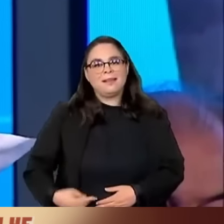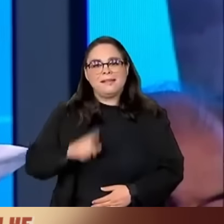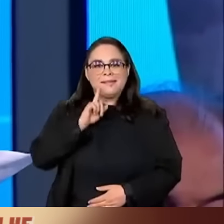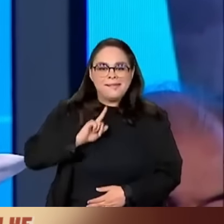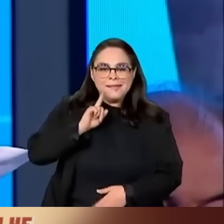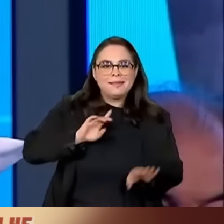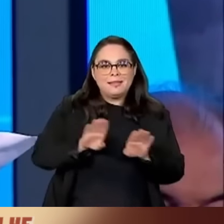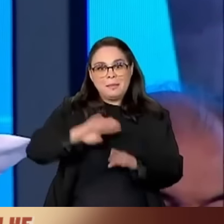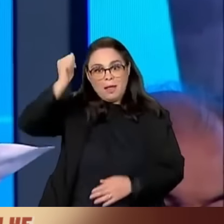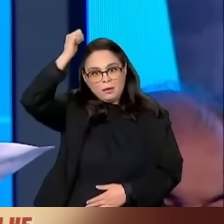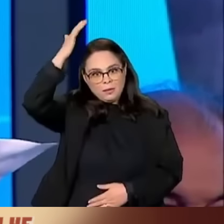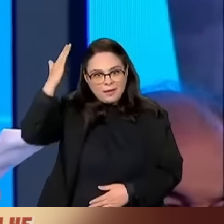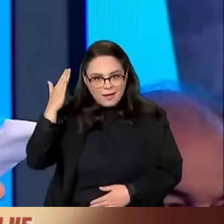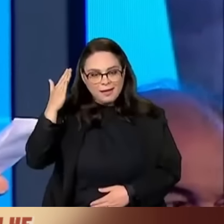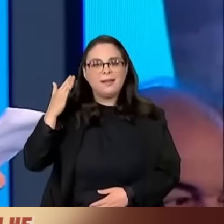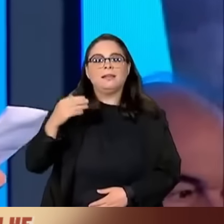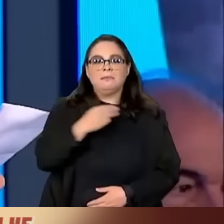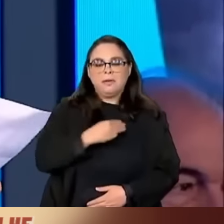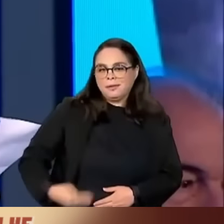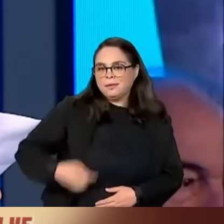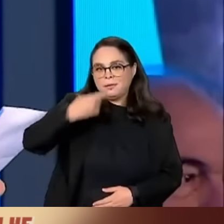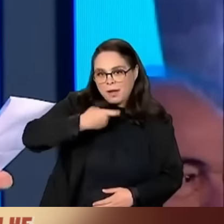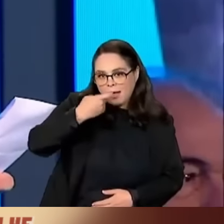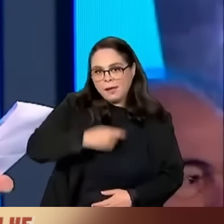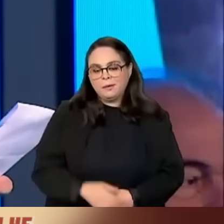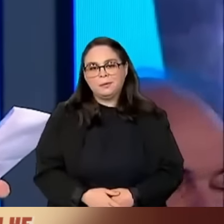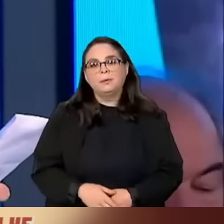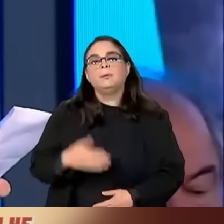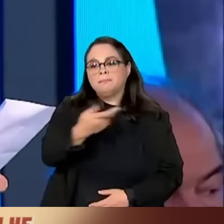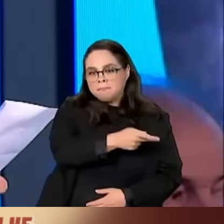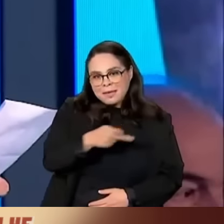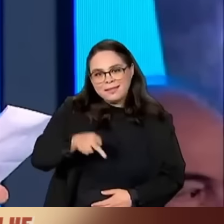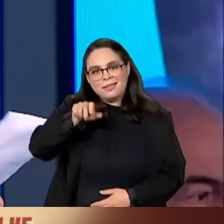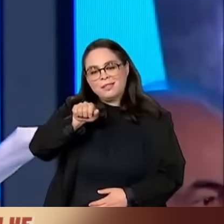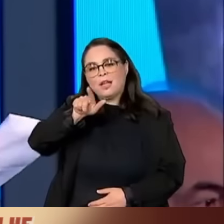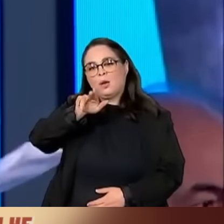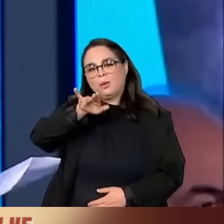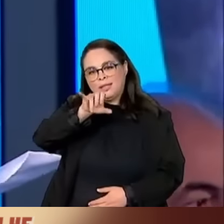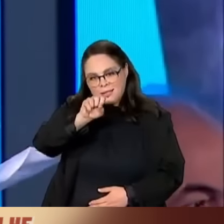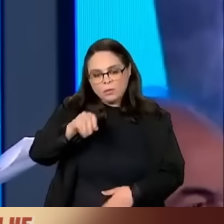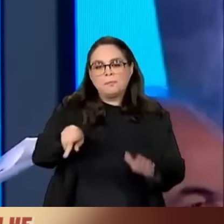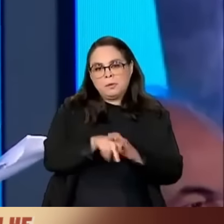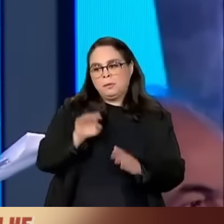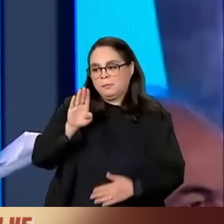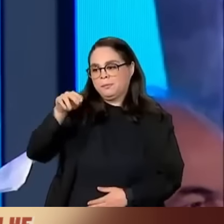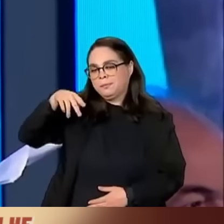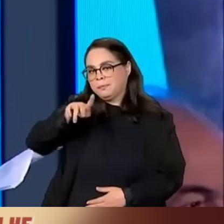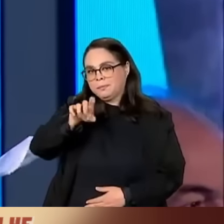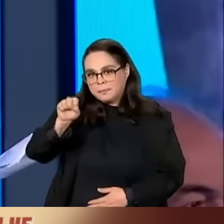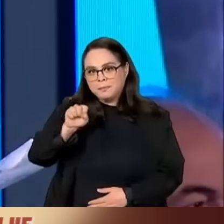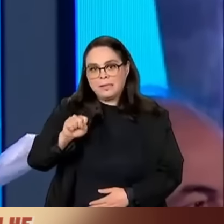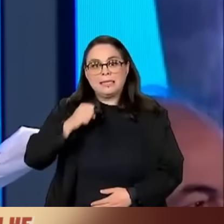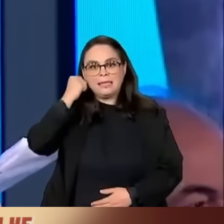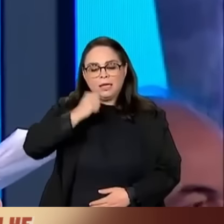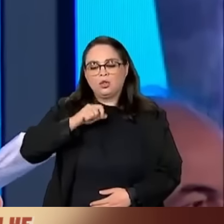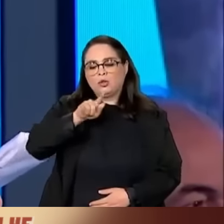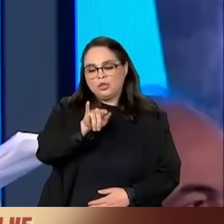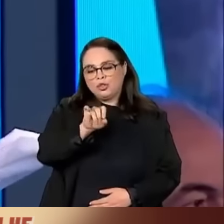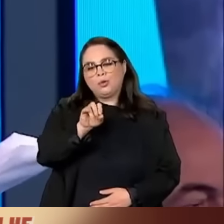Trindade, Luciana Santos, Paulo Teixeira, Aloysio Mercadante, que preside o BNDES, senador